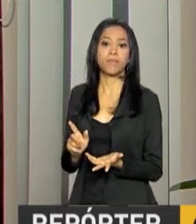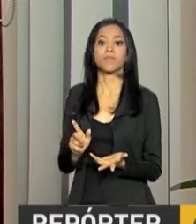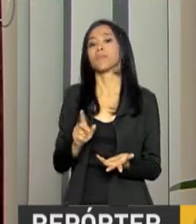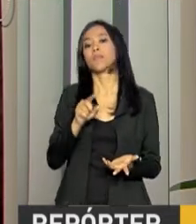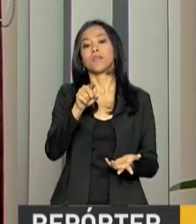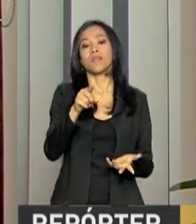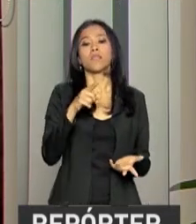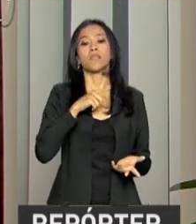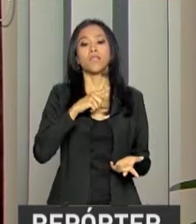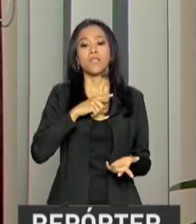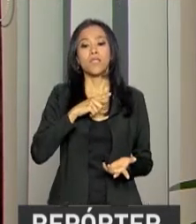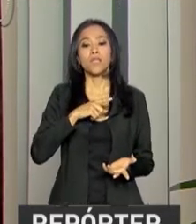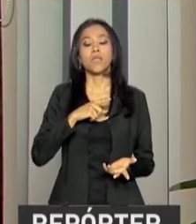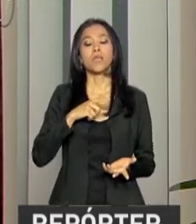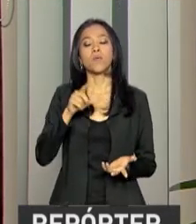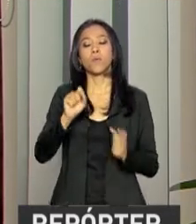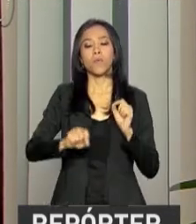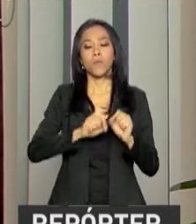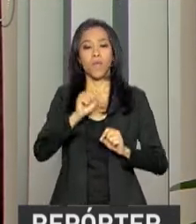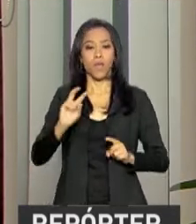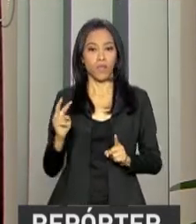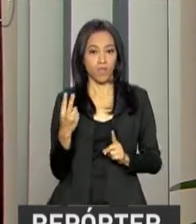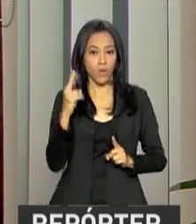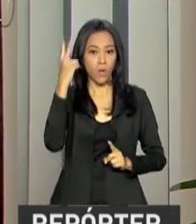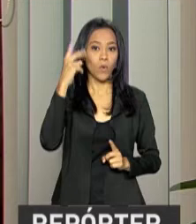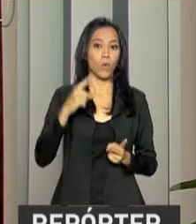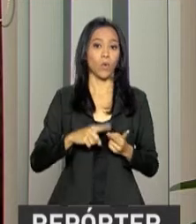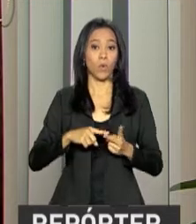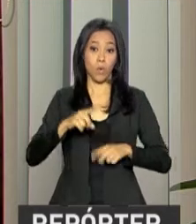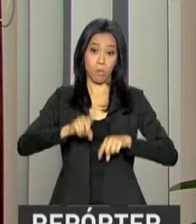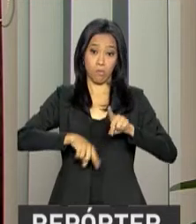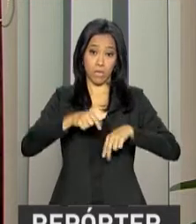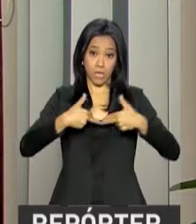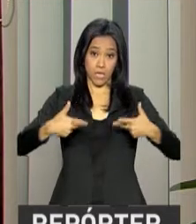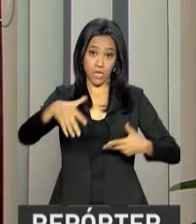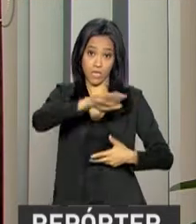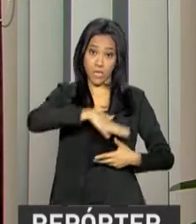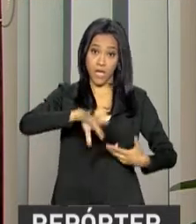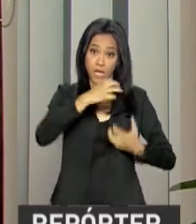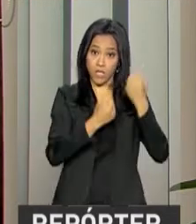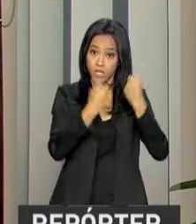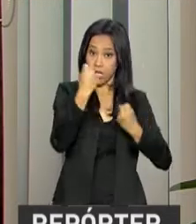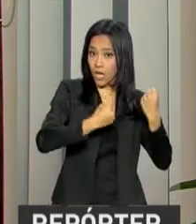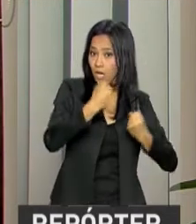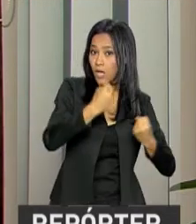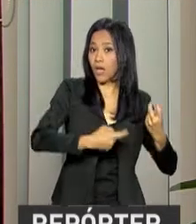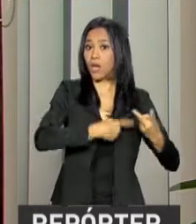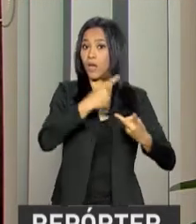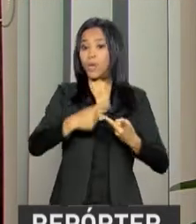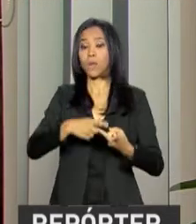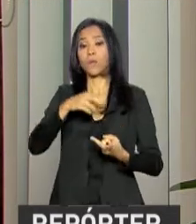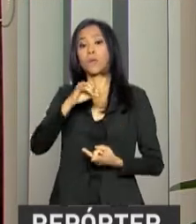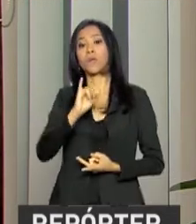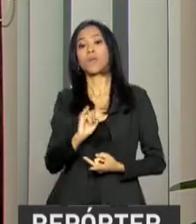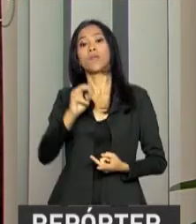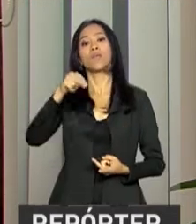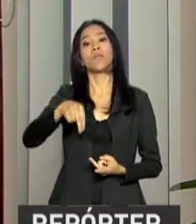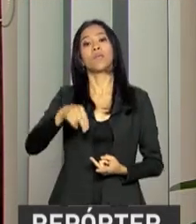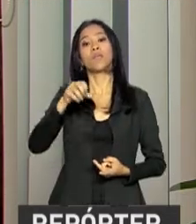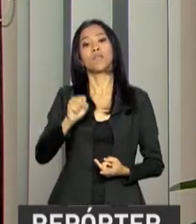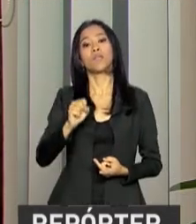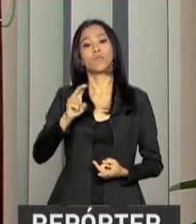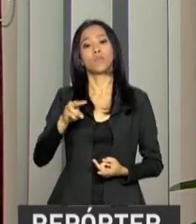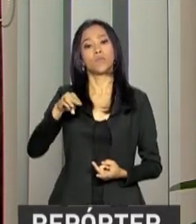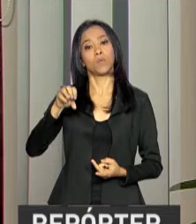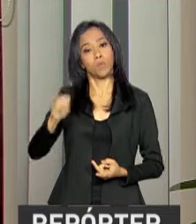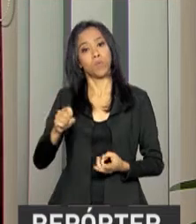com elevado grau de agregação de valor como produtos do setor automotivo até insumos e alimentos do brasil um grande